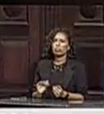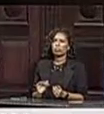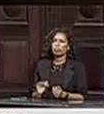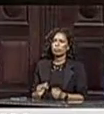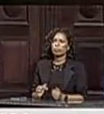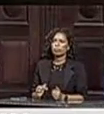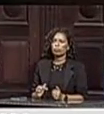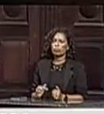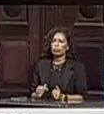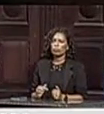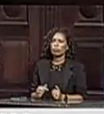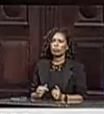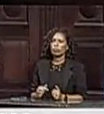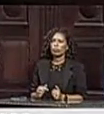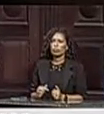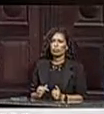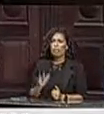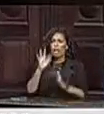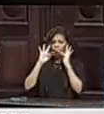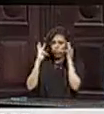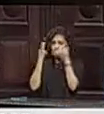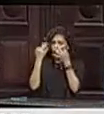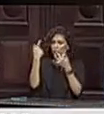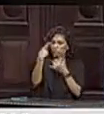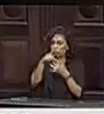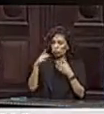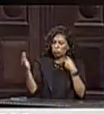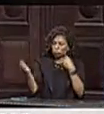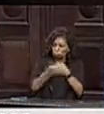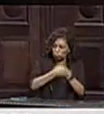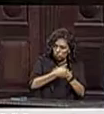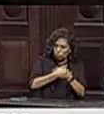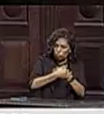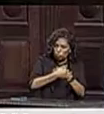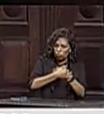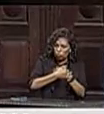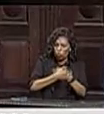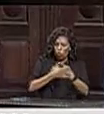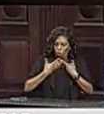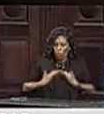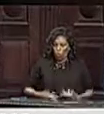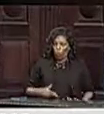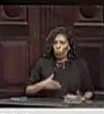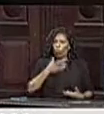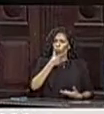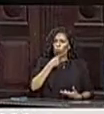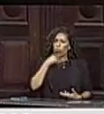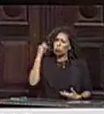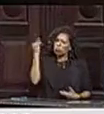membro da família que ocultou o corpo do CAO,